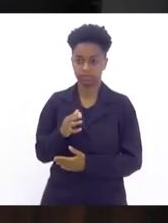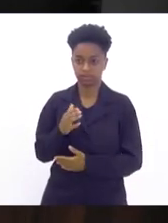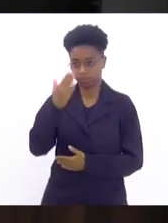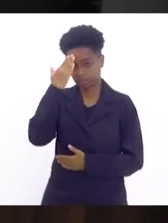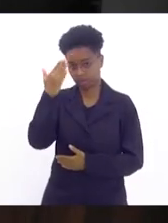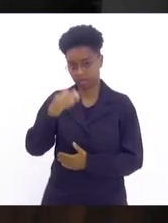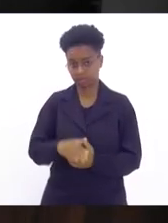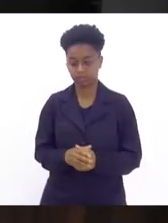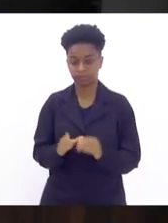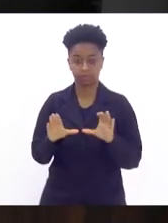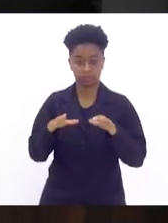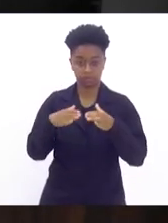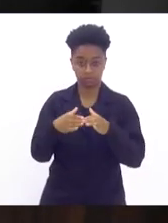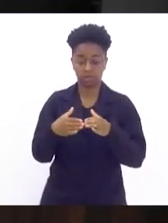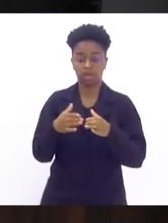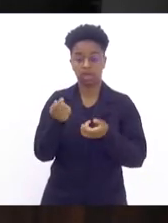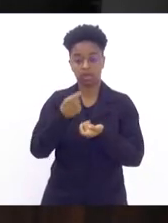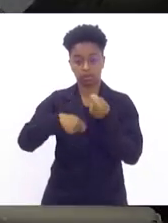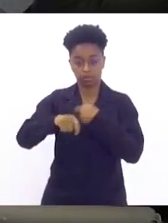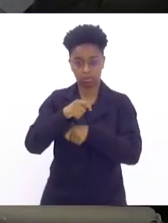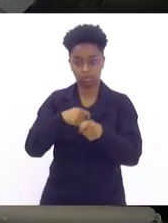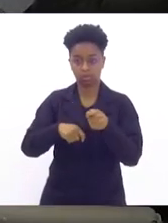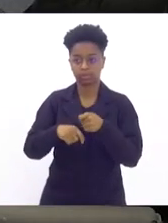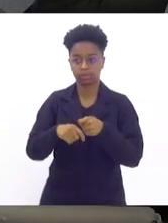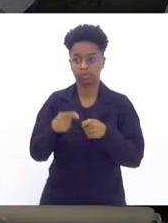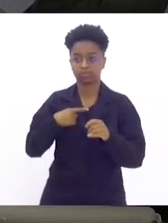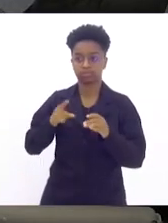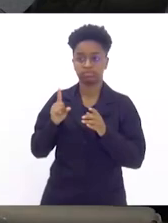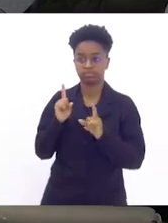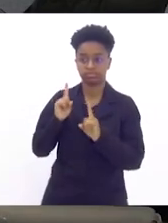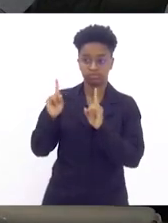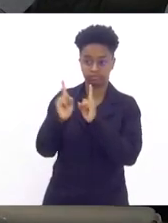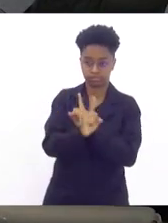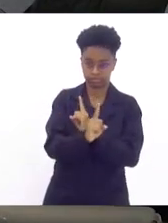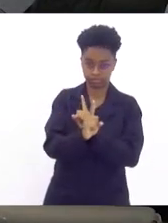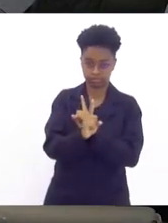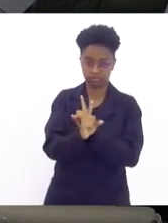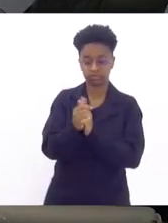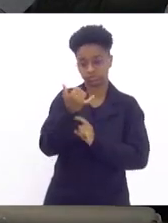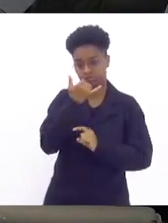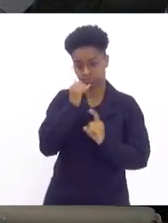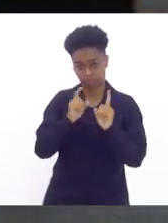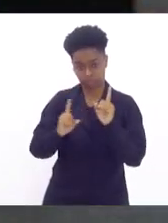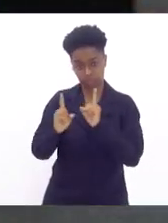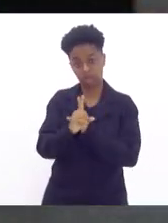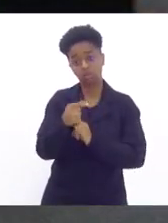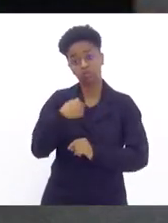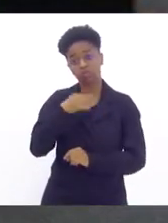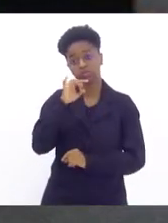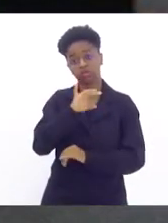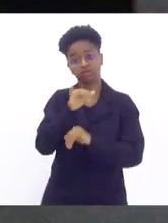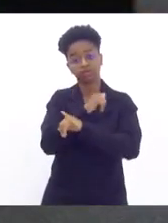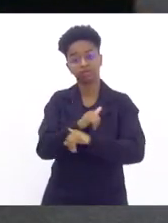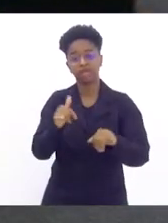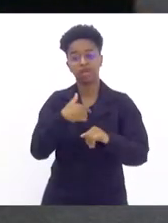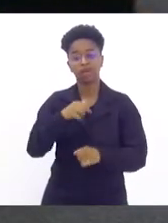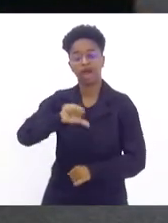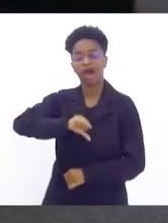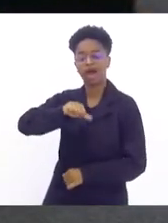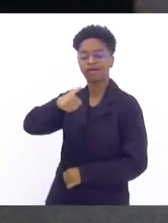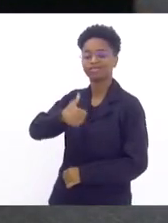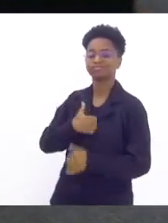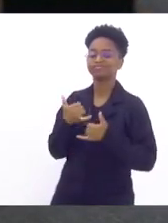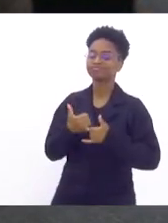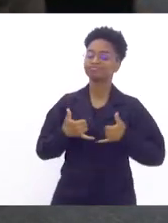pela comissão de Economia indústria questão de ordem senhor presidente pela ordem na verdade só para dizer que eu saio daqui com a Minha autoestima elevada